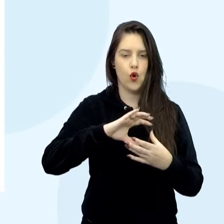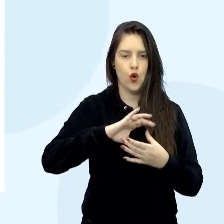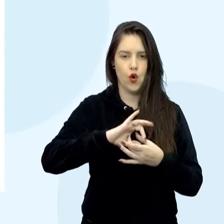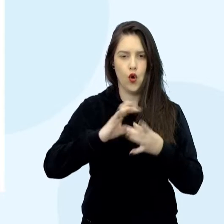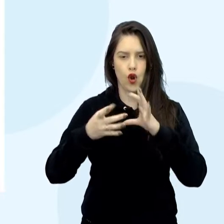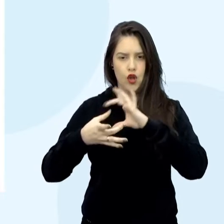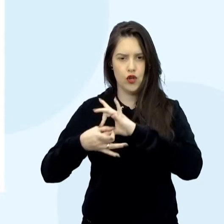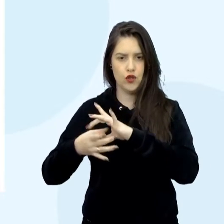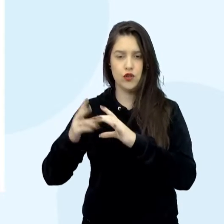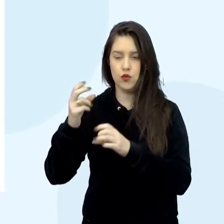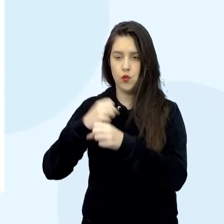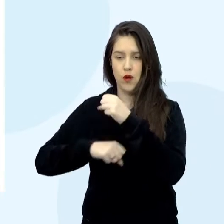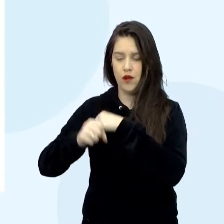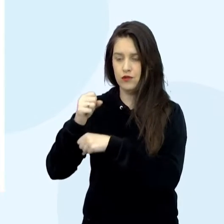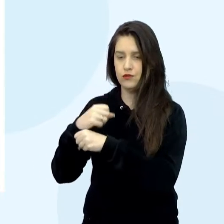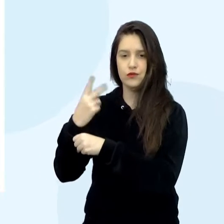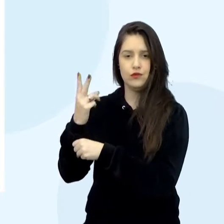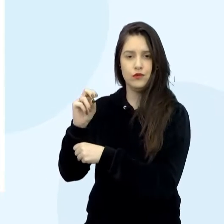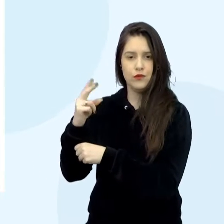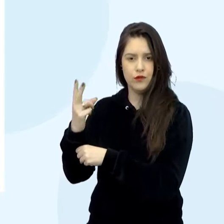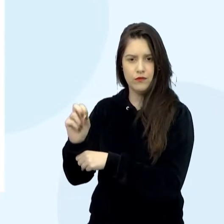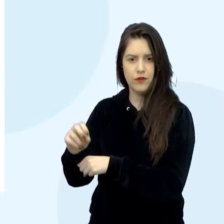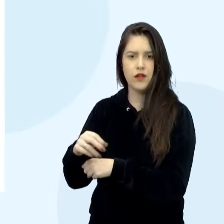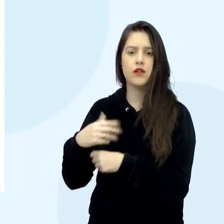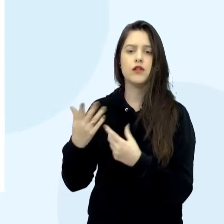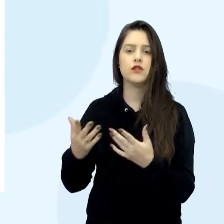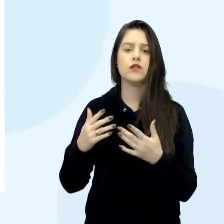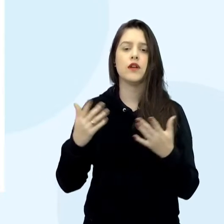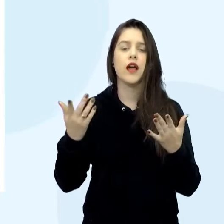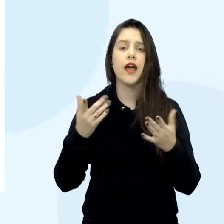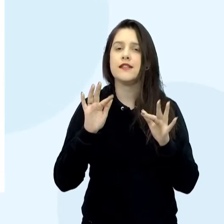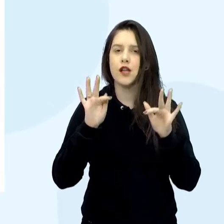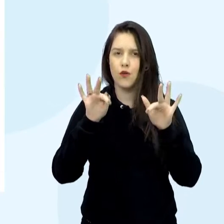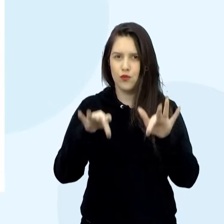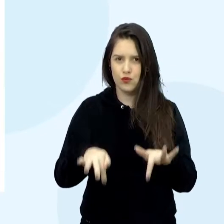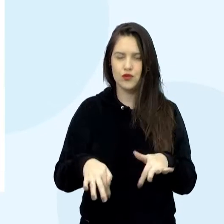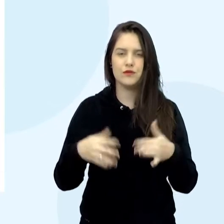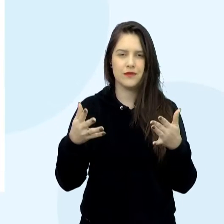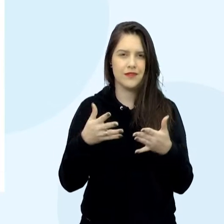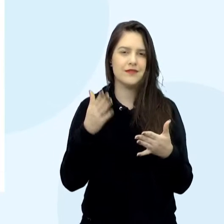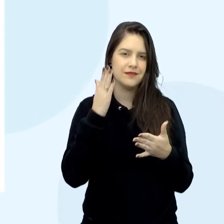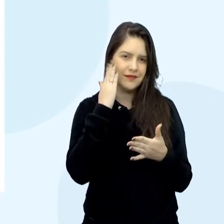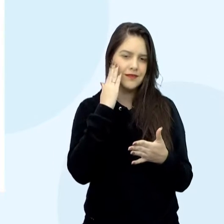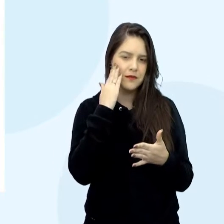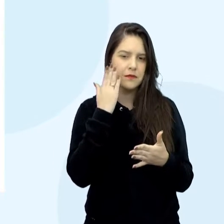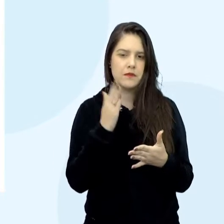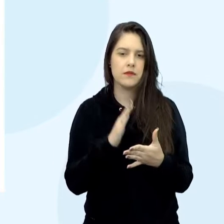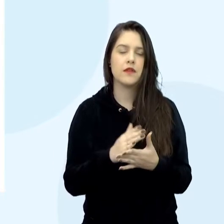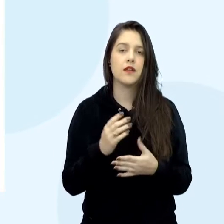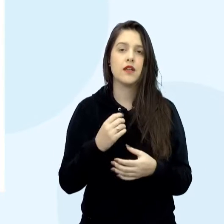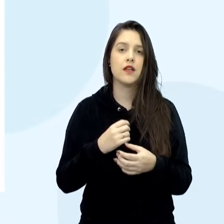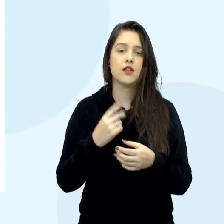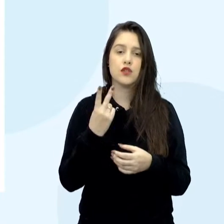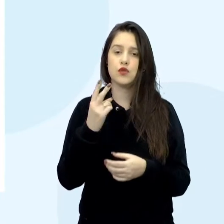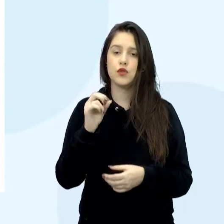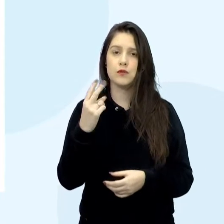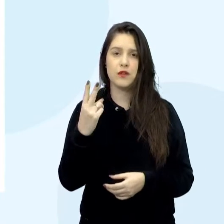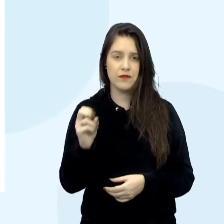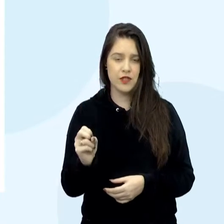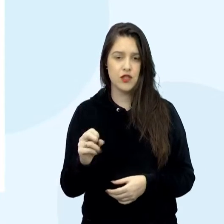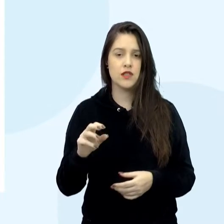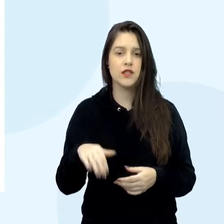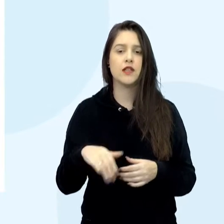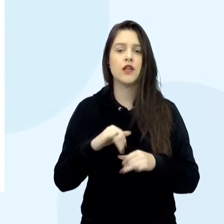de 2020, então a gente está falando não dessa última, né, dos Jogos Olímpicos da última, lá de 2020,